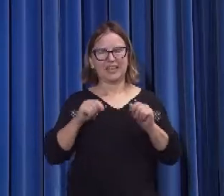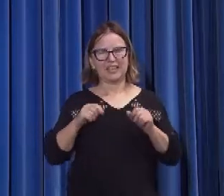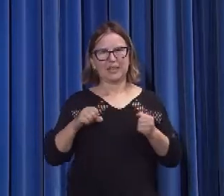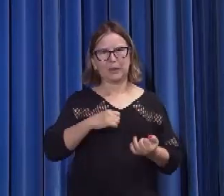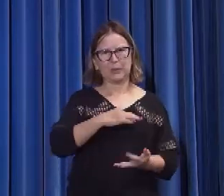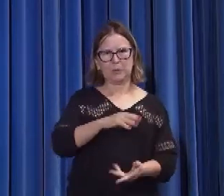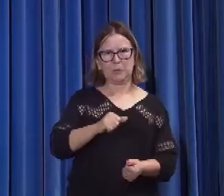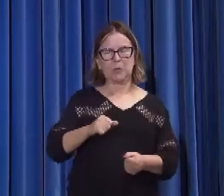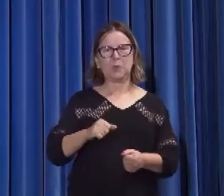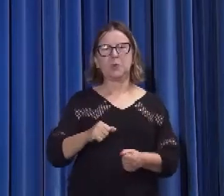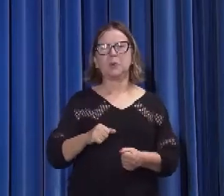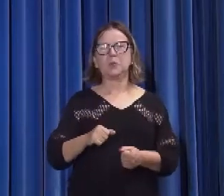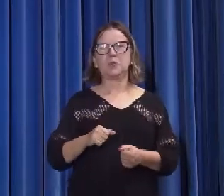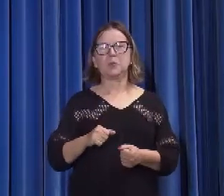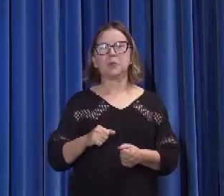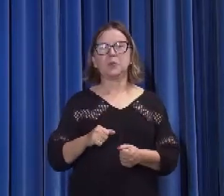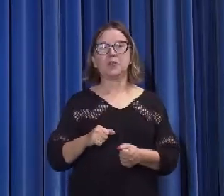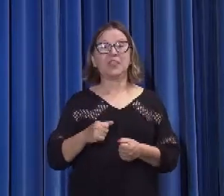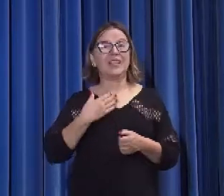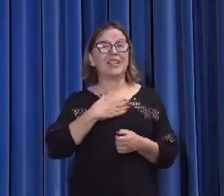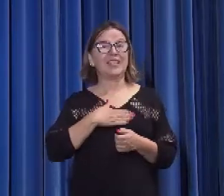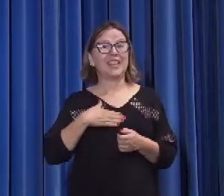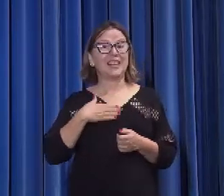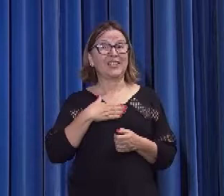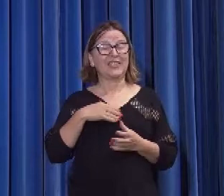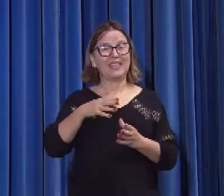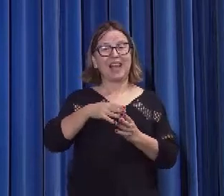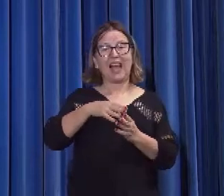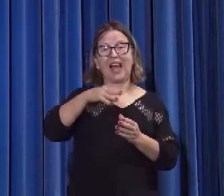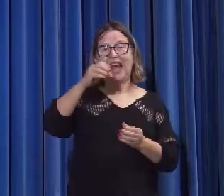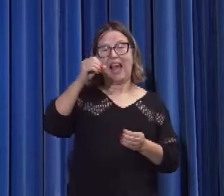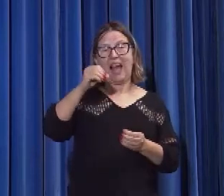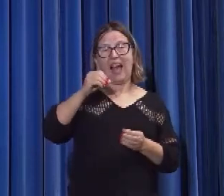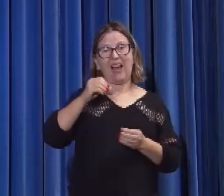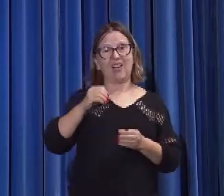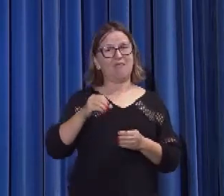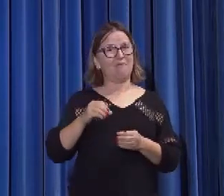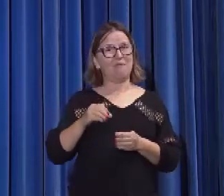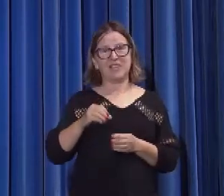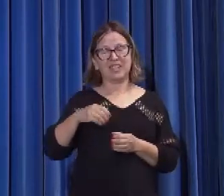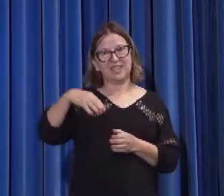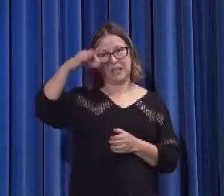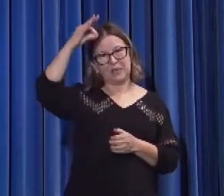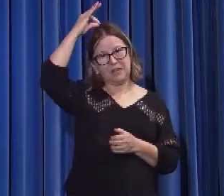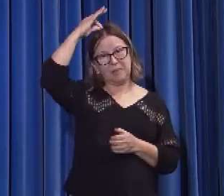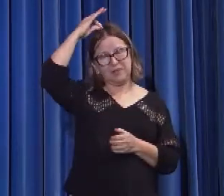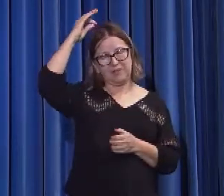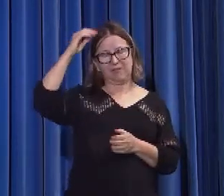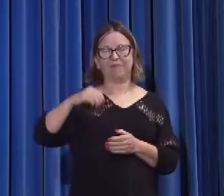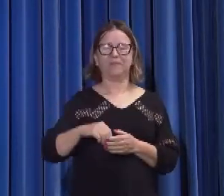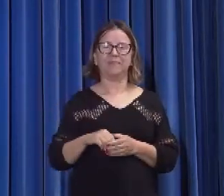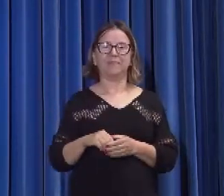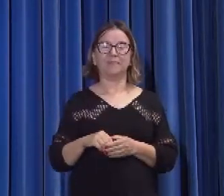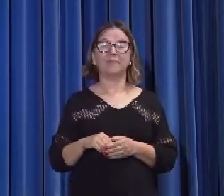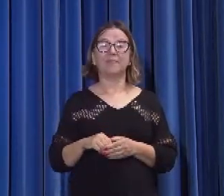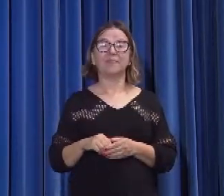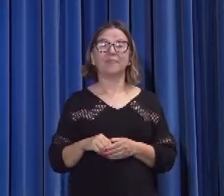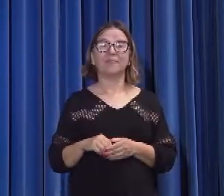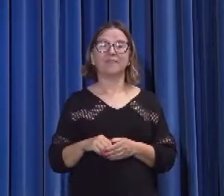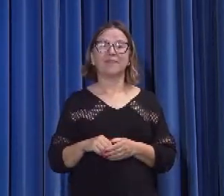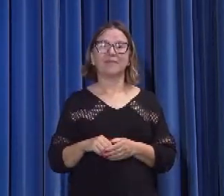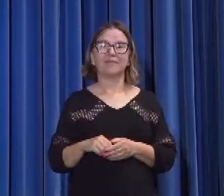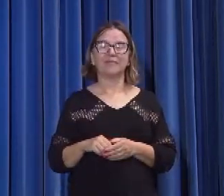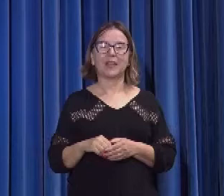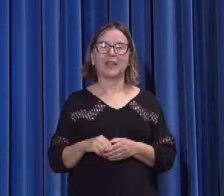humano, nem sua essência, o espírito. Como seres espirituais,